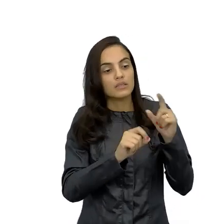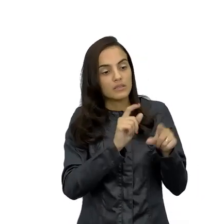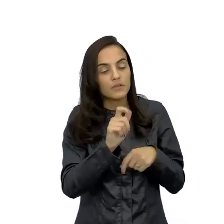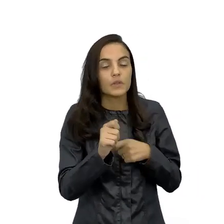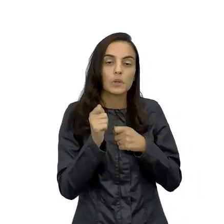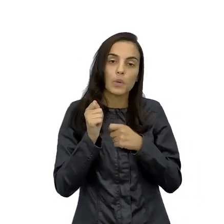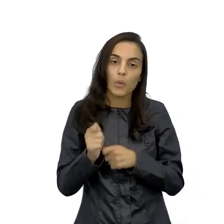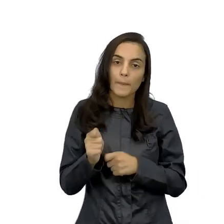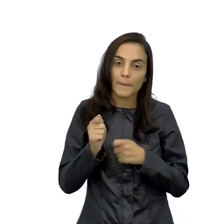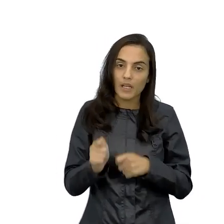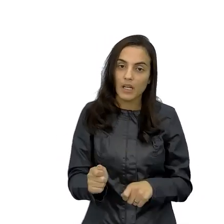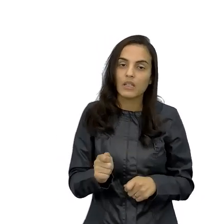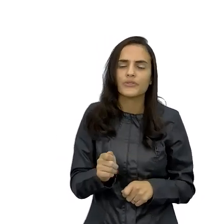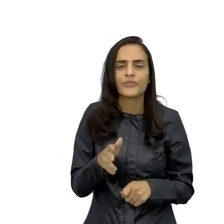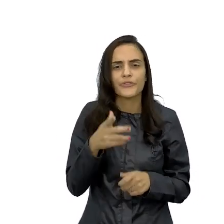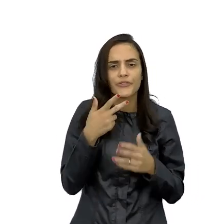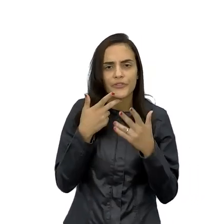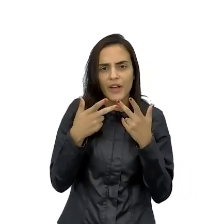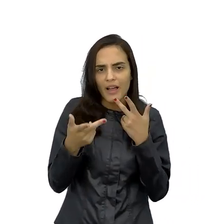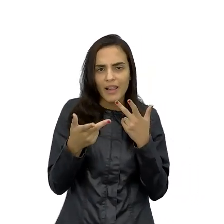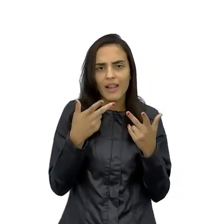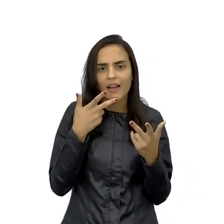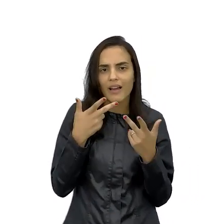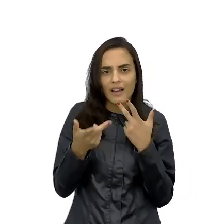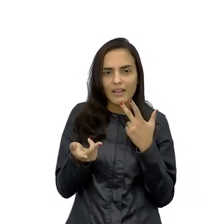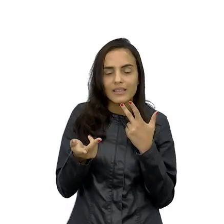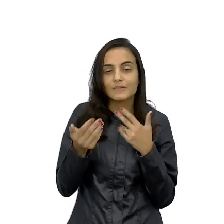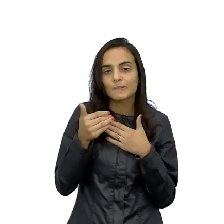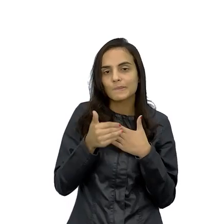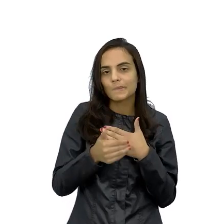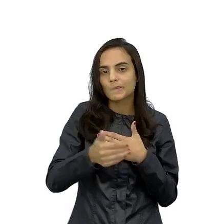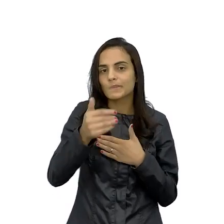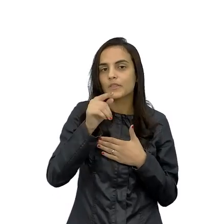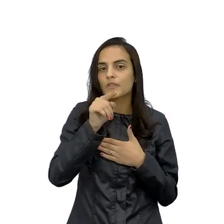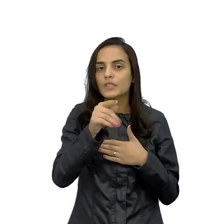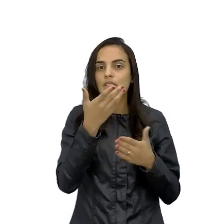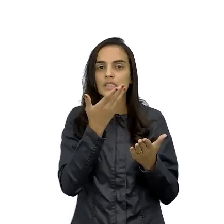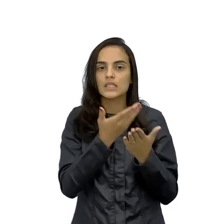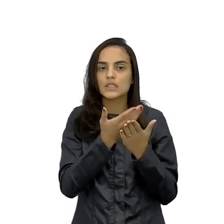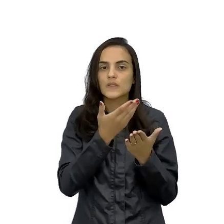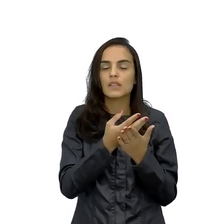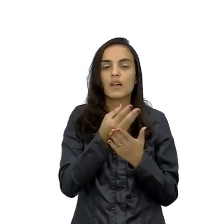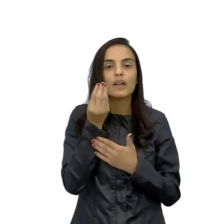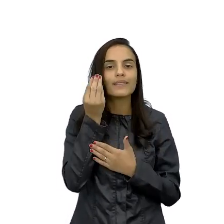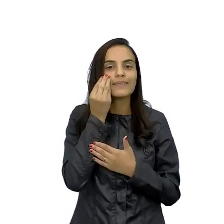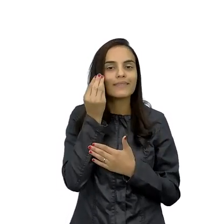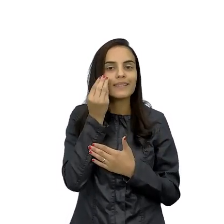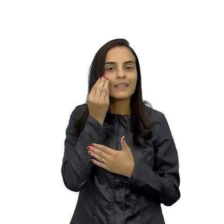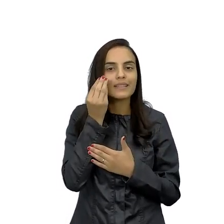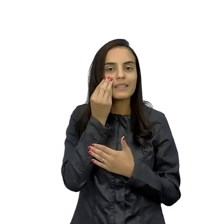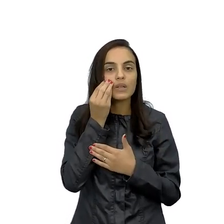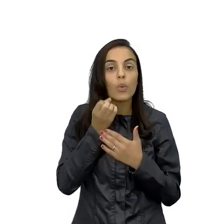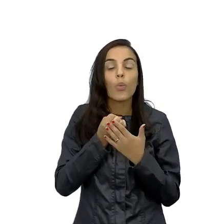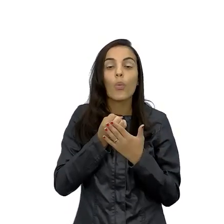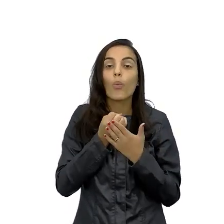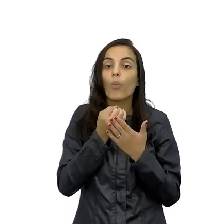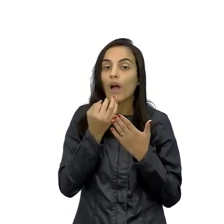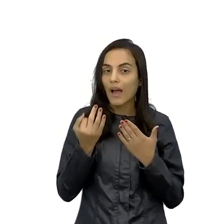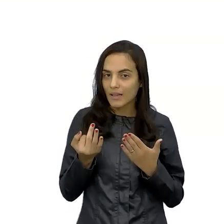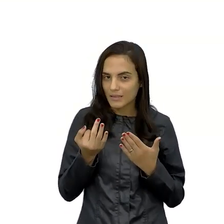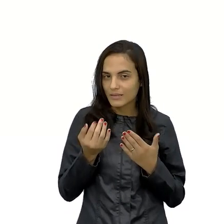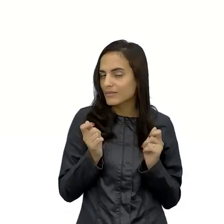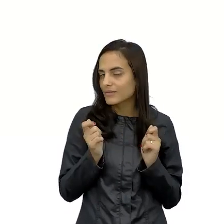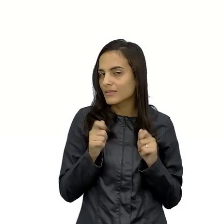cobrado, comentado, e a partir dali a gente estuda e a gente vai tentando levantar quais foram as